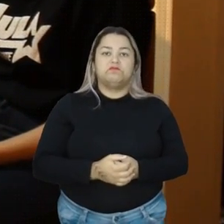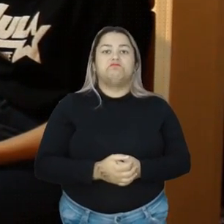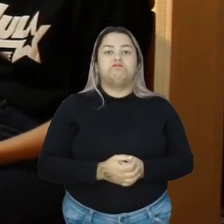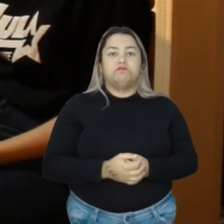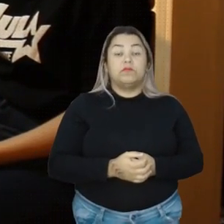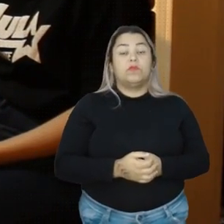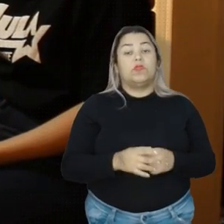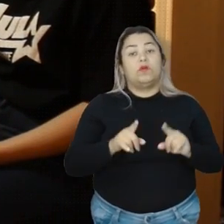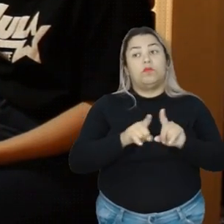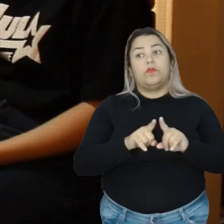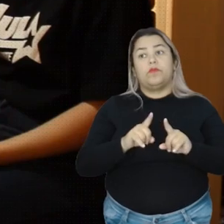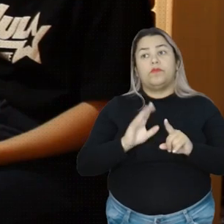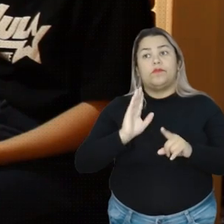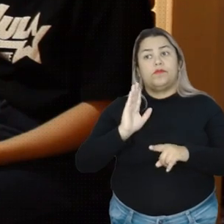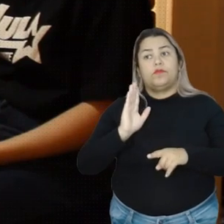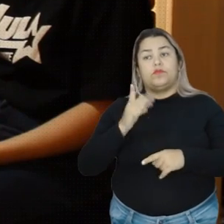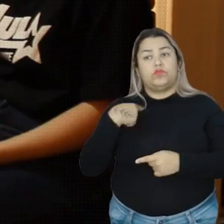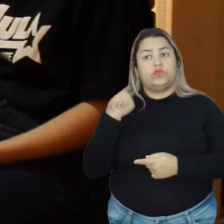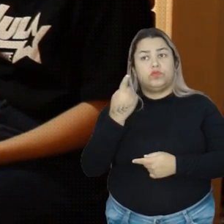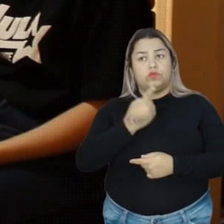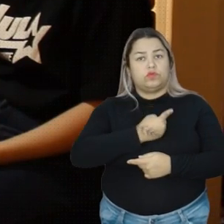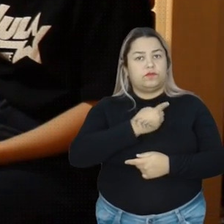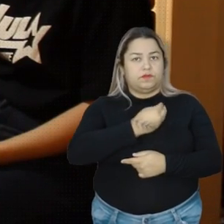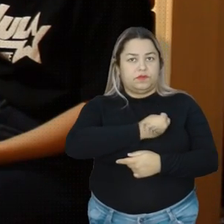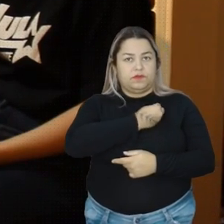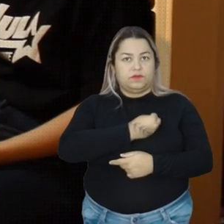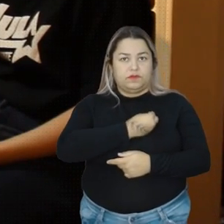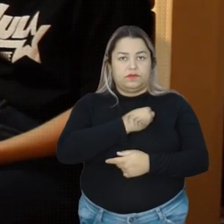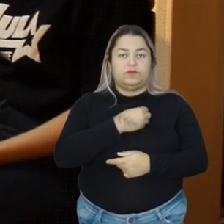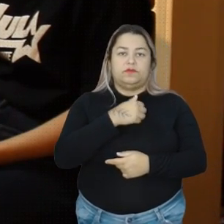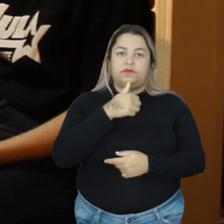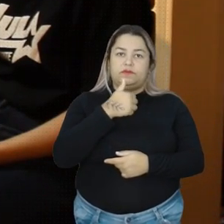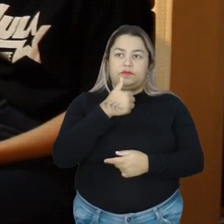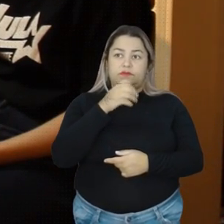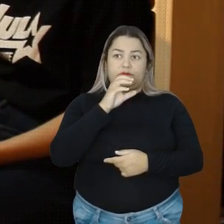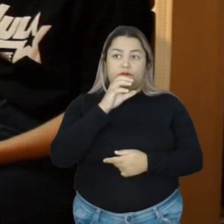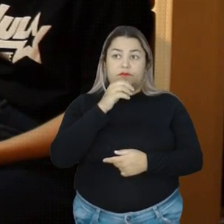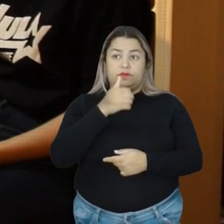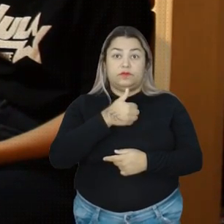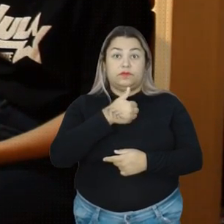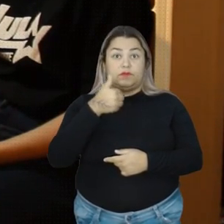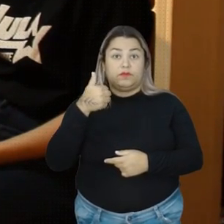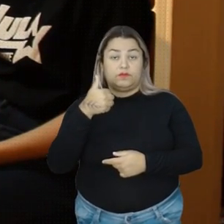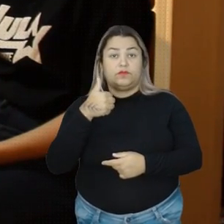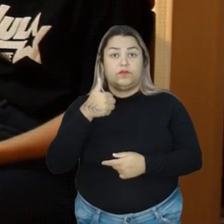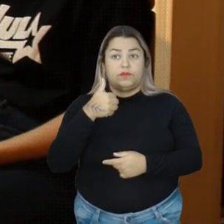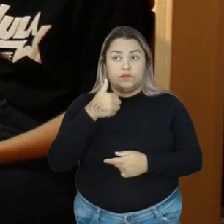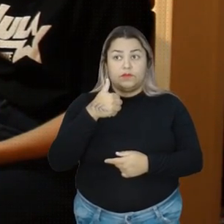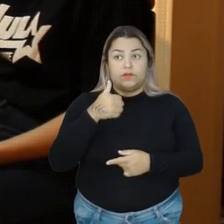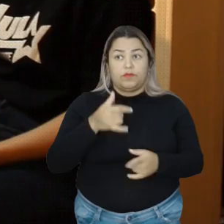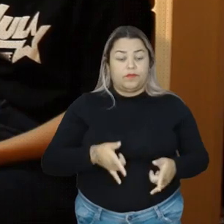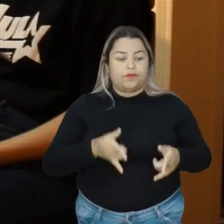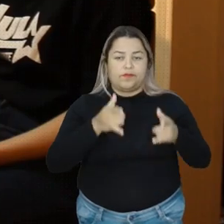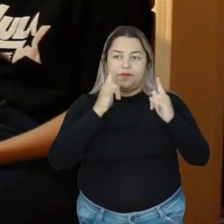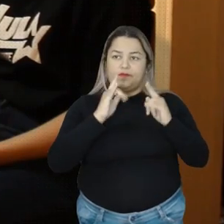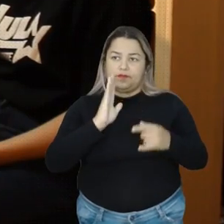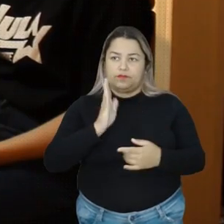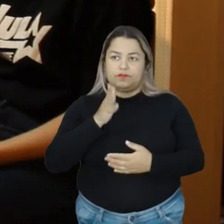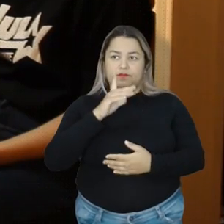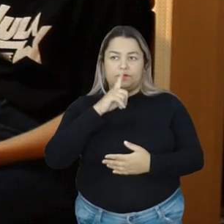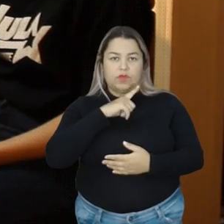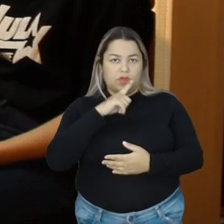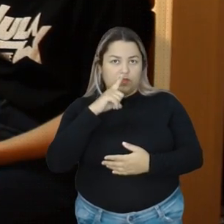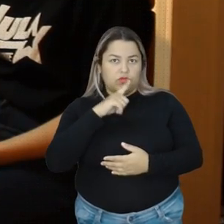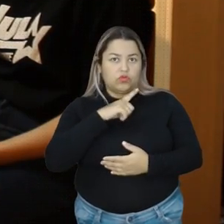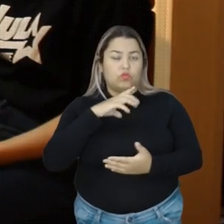numa reunião aqui. Já nós estávamos ali no 11º andar da Galeria Malcom ali. Nós já tínhamos uma sede